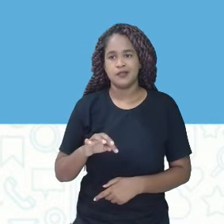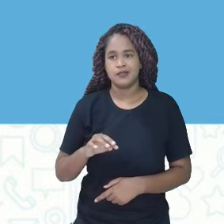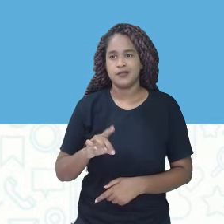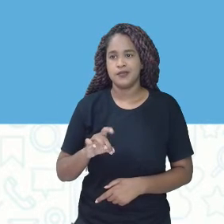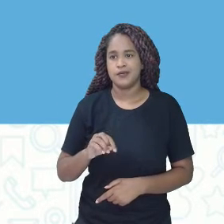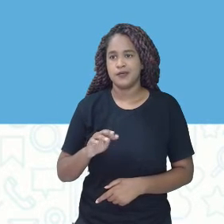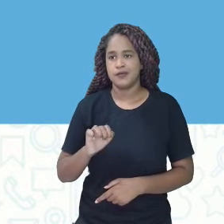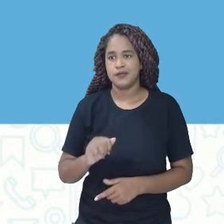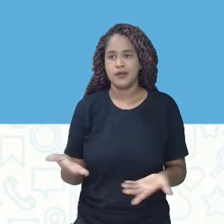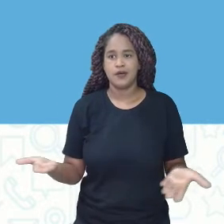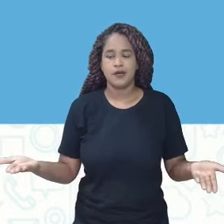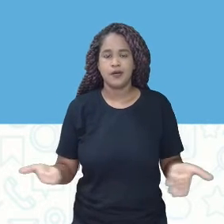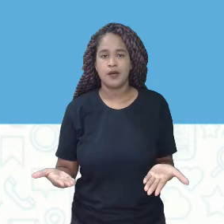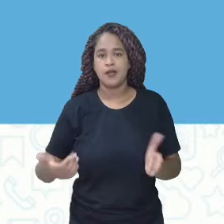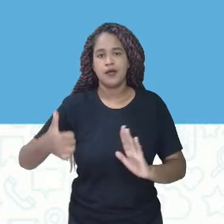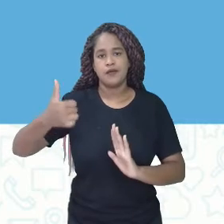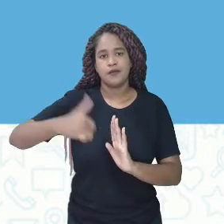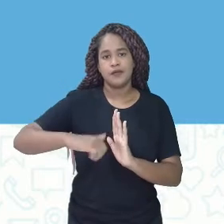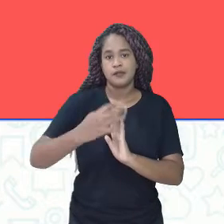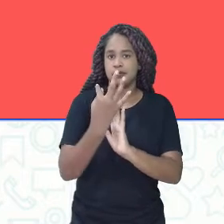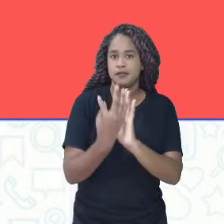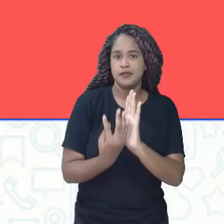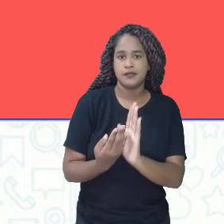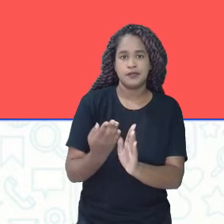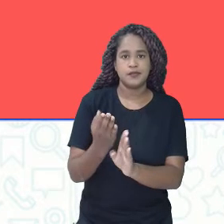dos textos com duplo sentido?